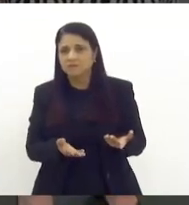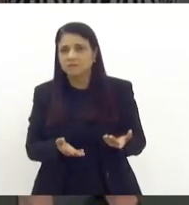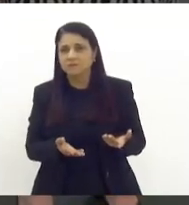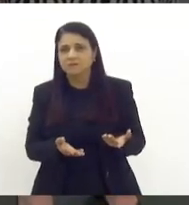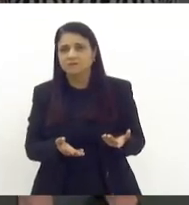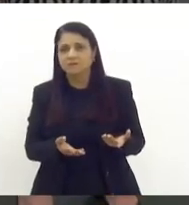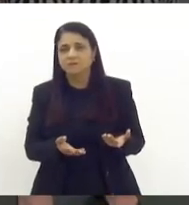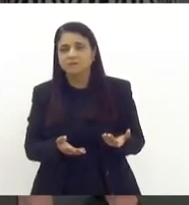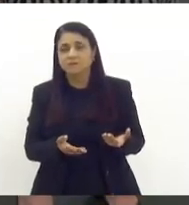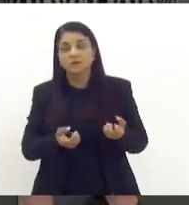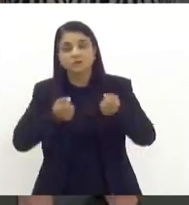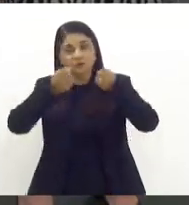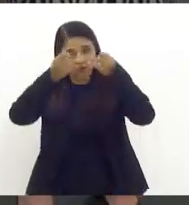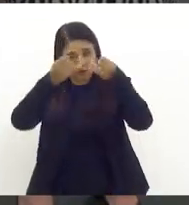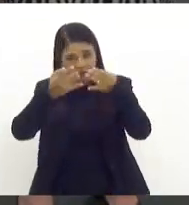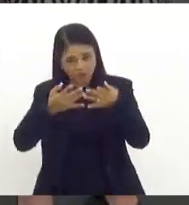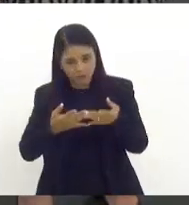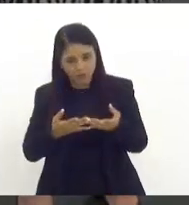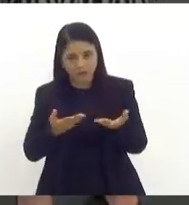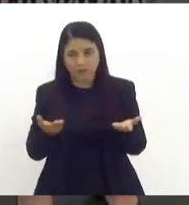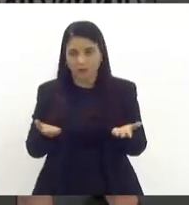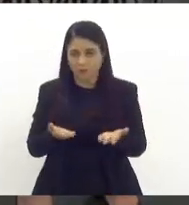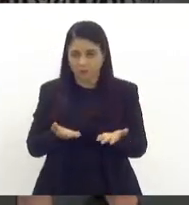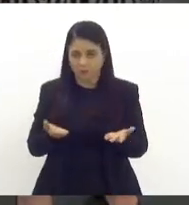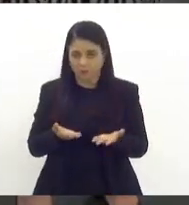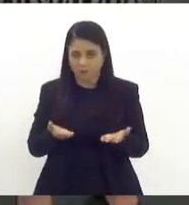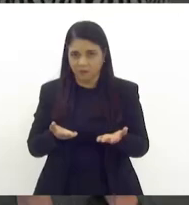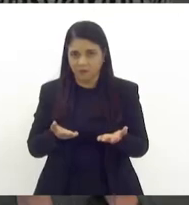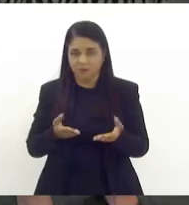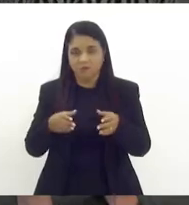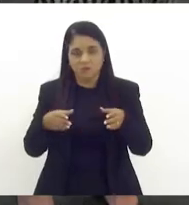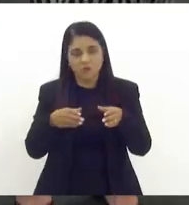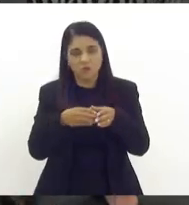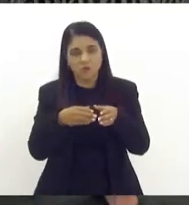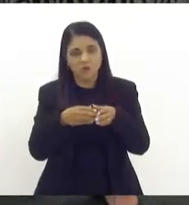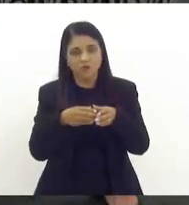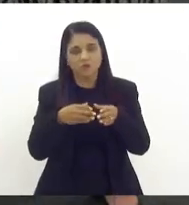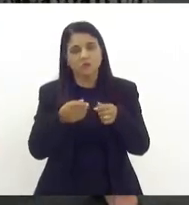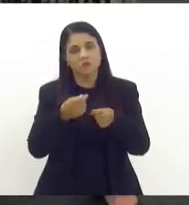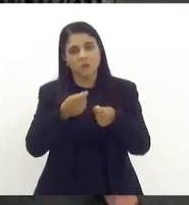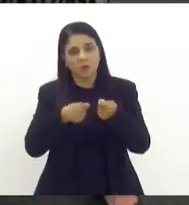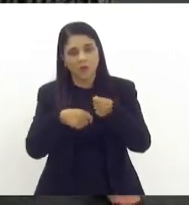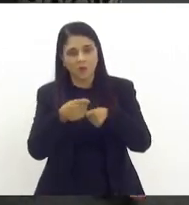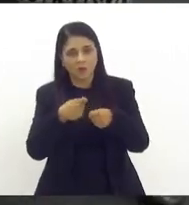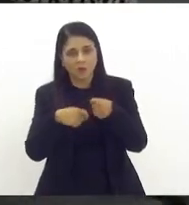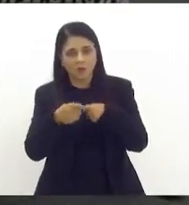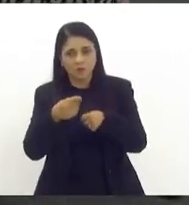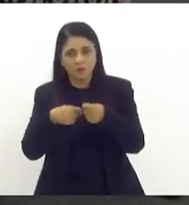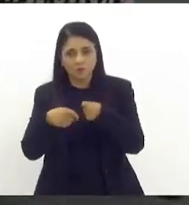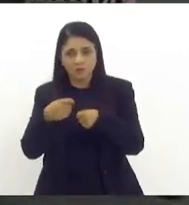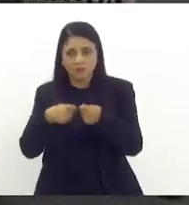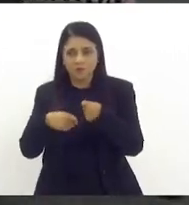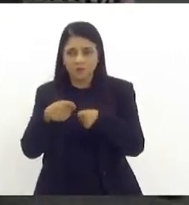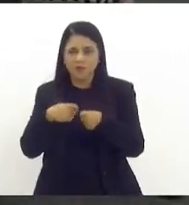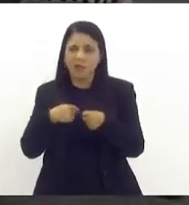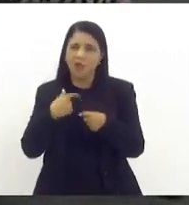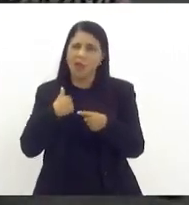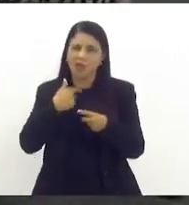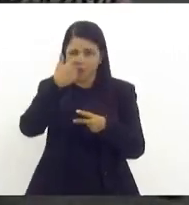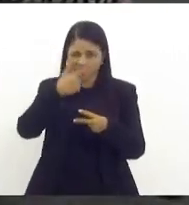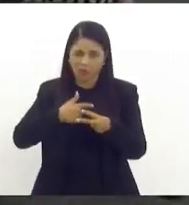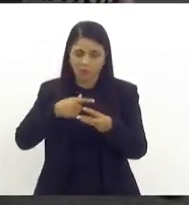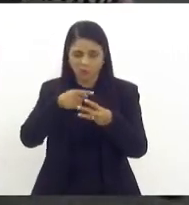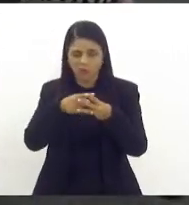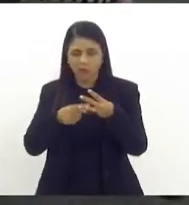mediante explicações pela comissão da economia que eu sei lá o terceiro